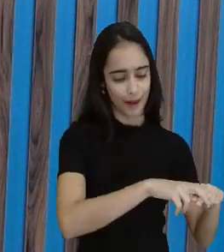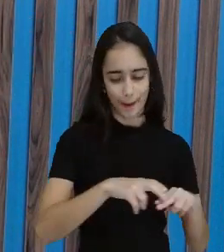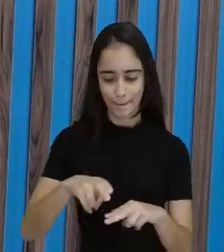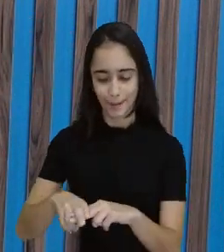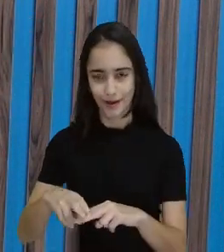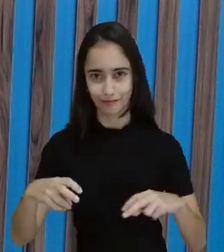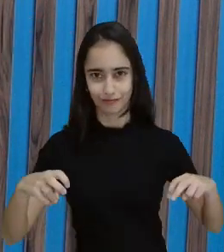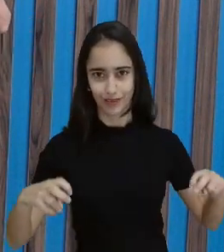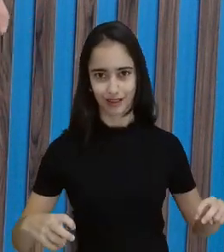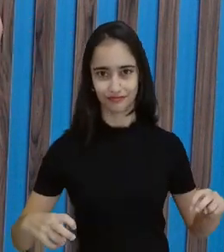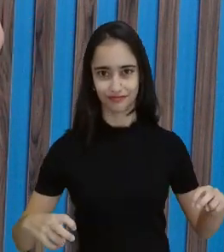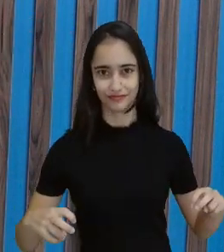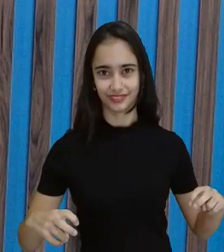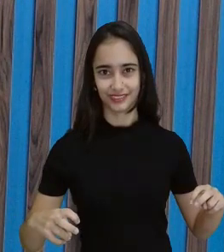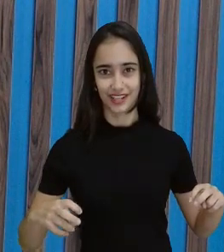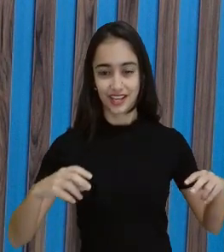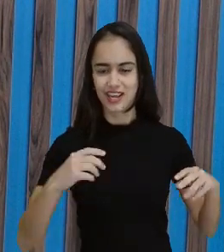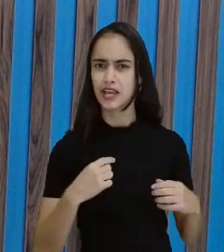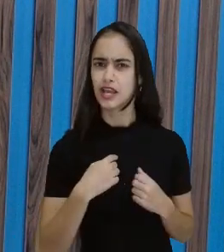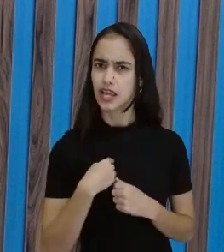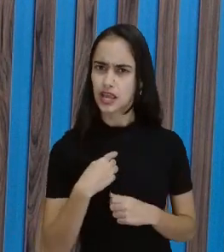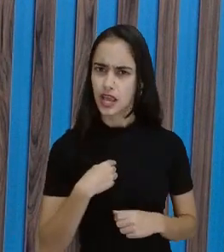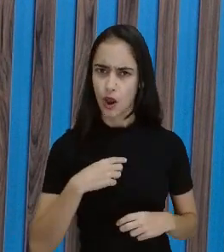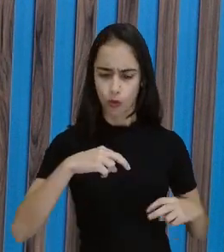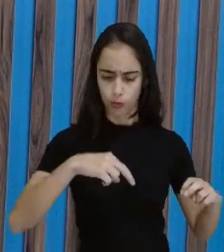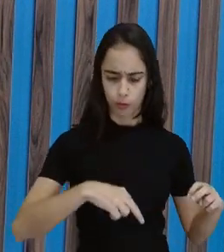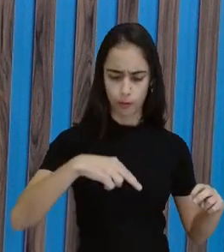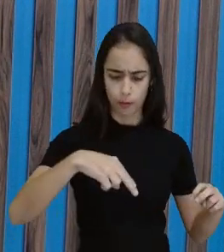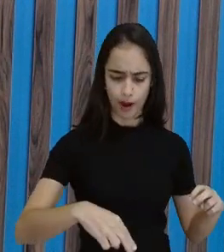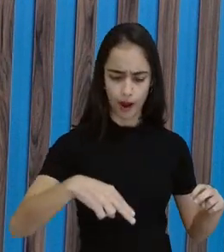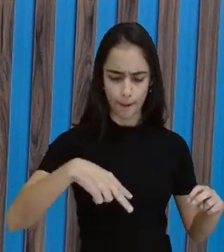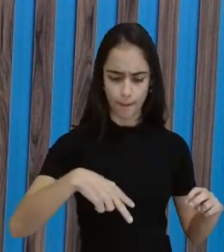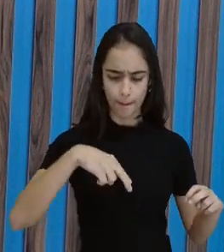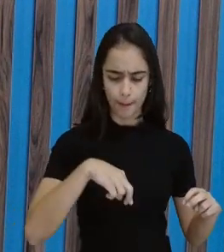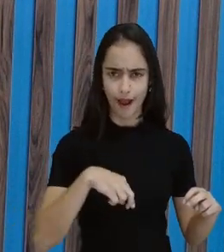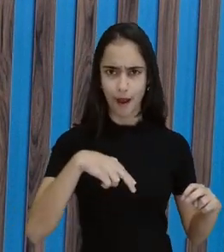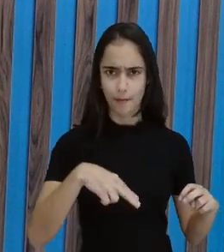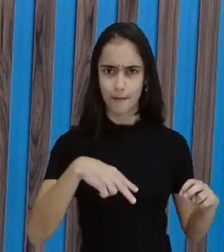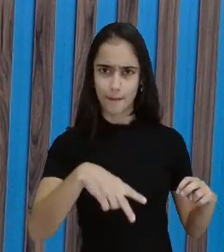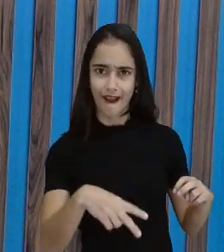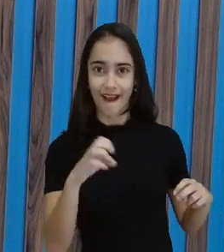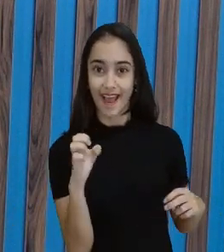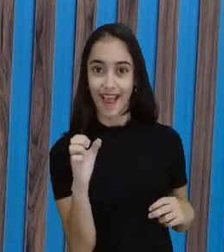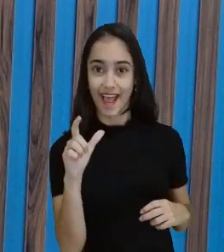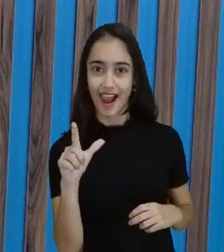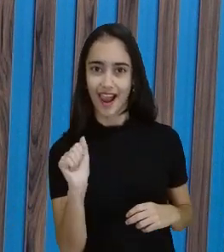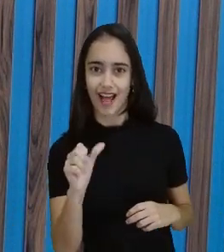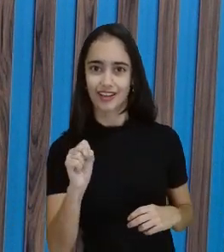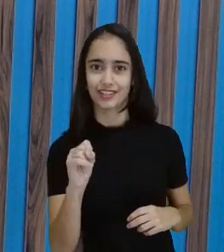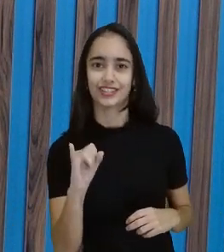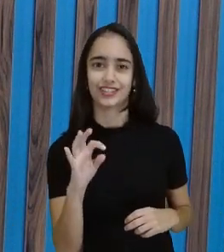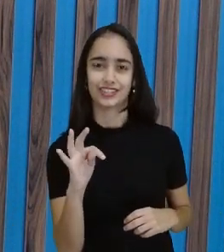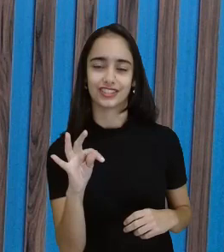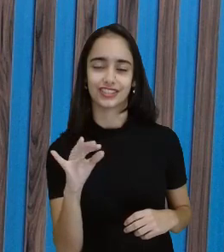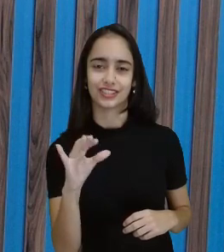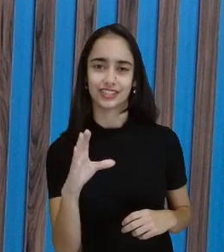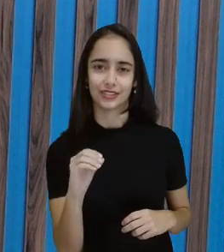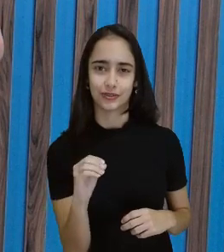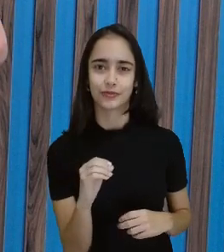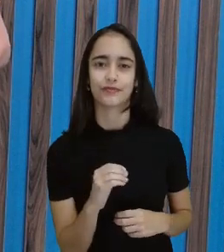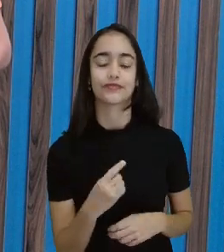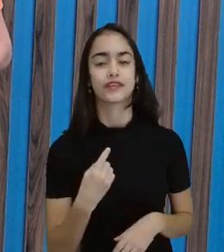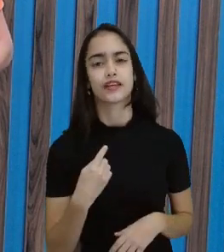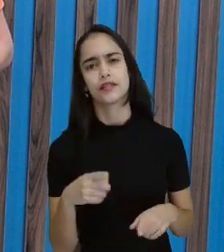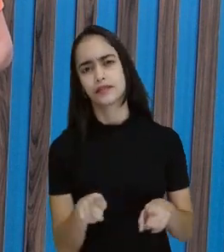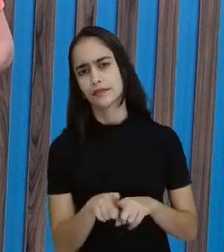outro pé da cadeira e ficava pulando. Você sabe brincar de elástico, é muito legal, gente. Também gostava de pega-pega, de